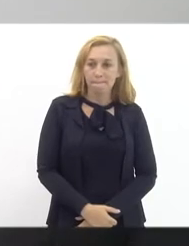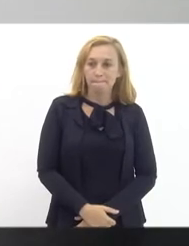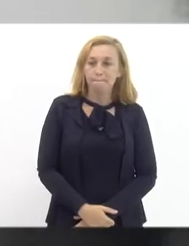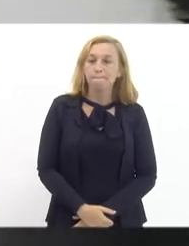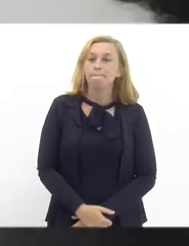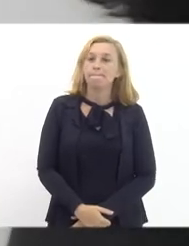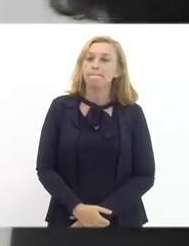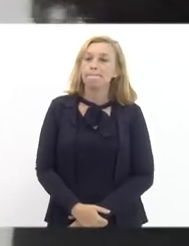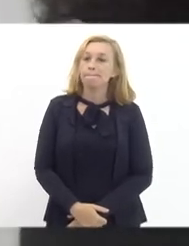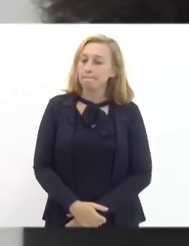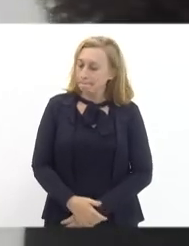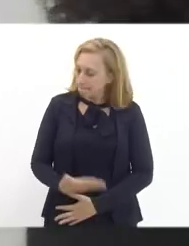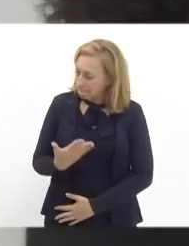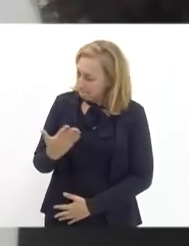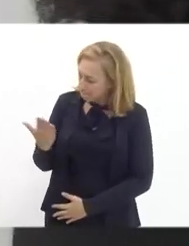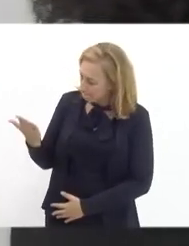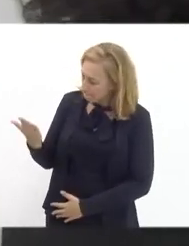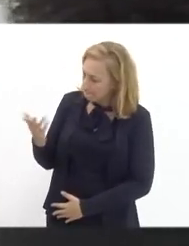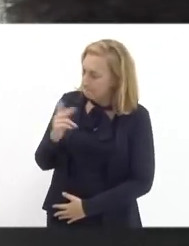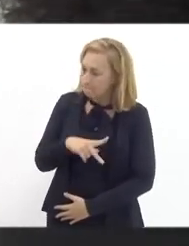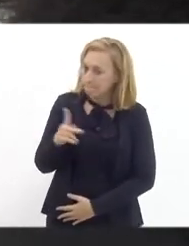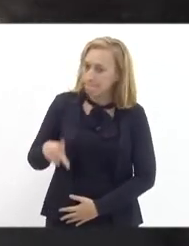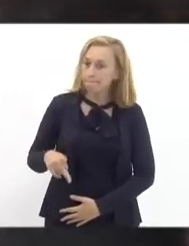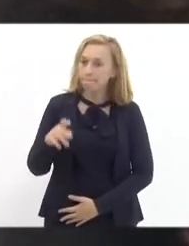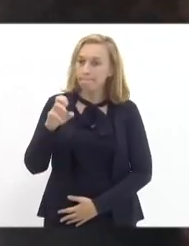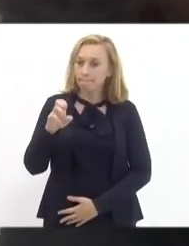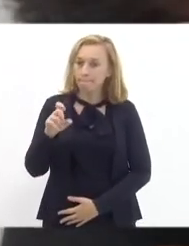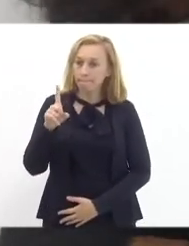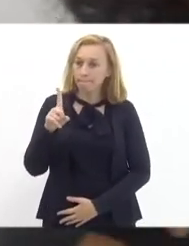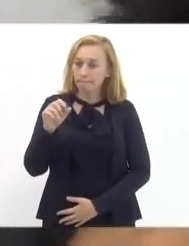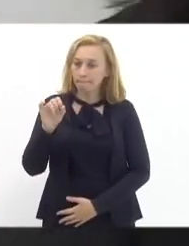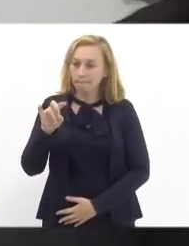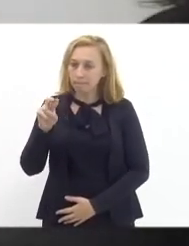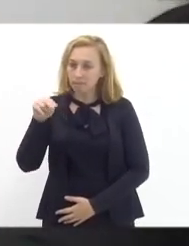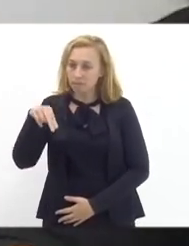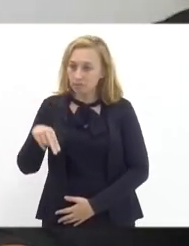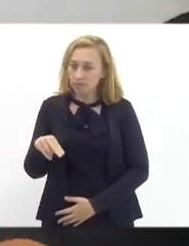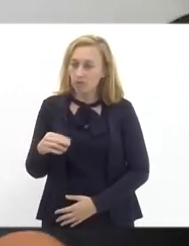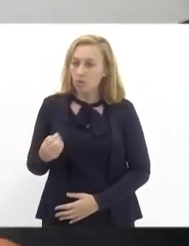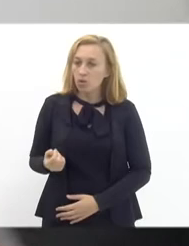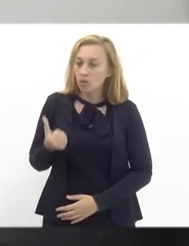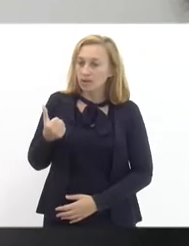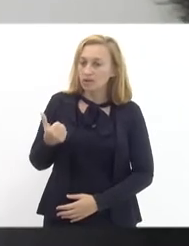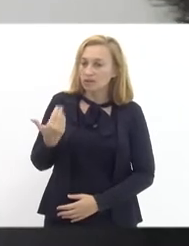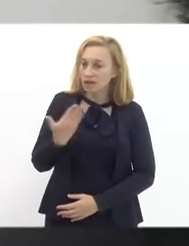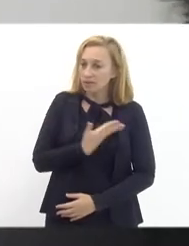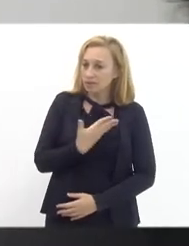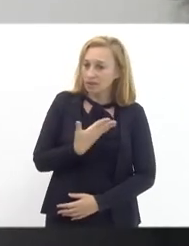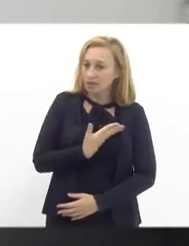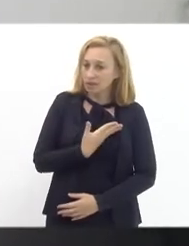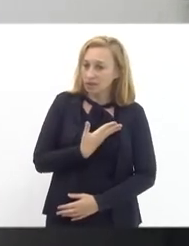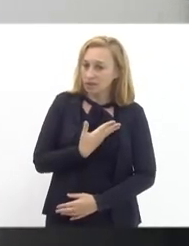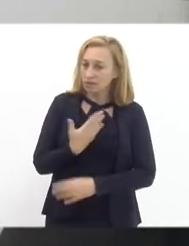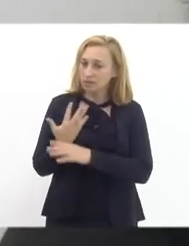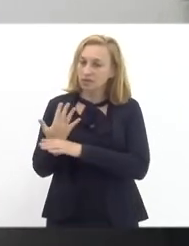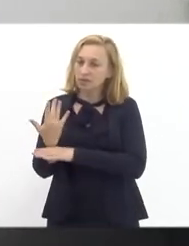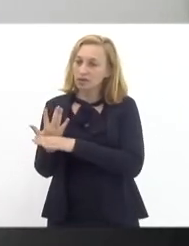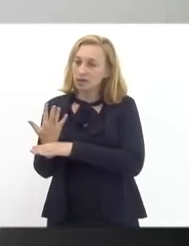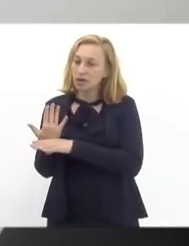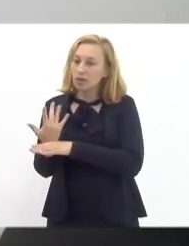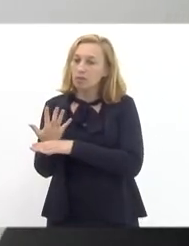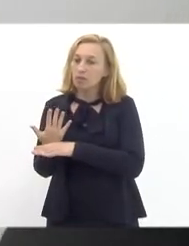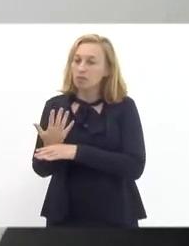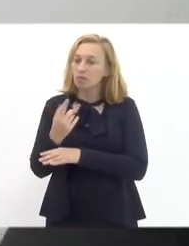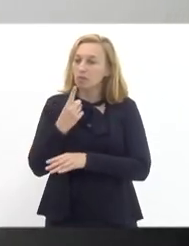Como, como o professor Edmilson, né, nosso quase colega da UERJ, muito próximo agora, nesse momento,